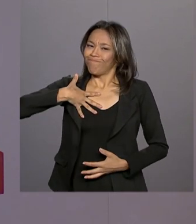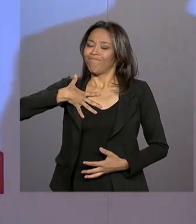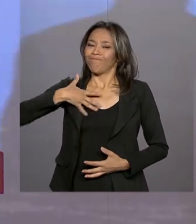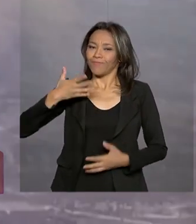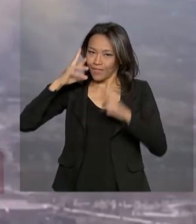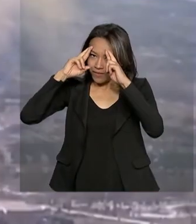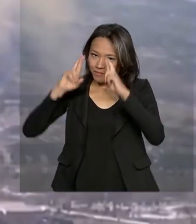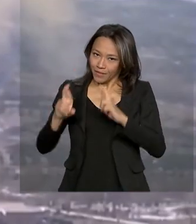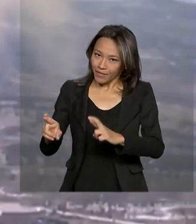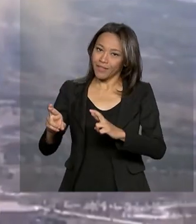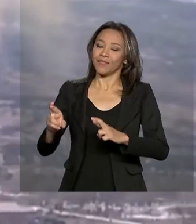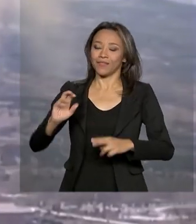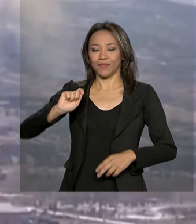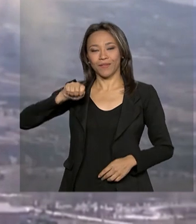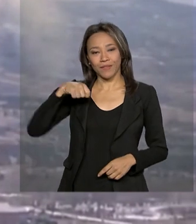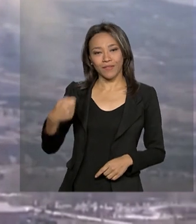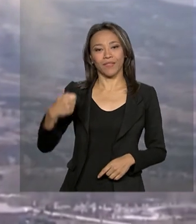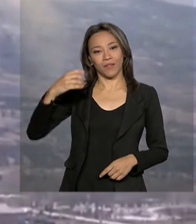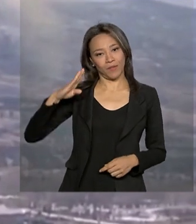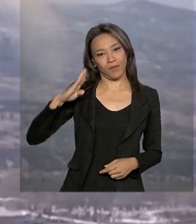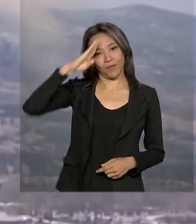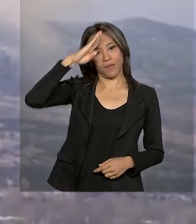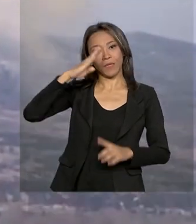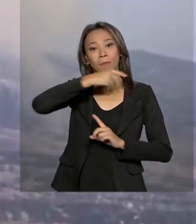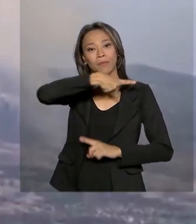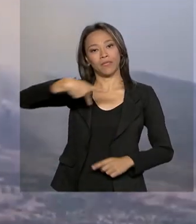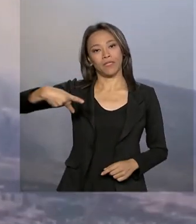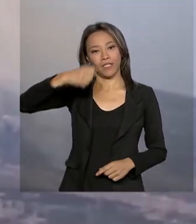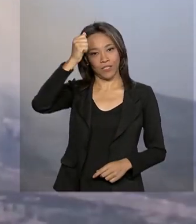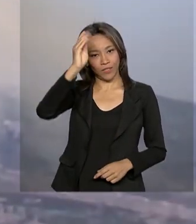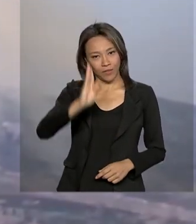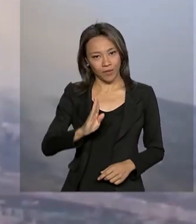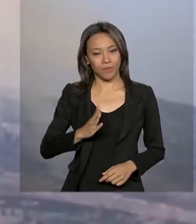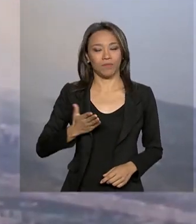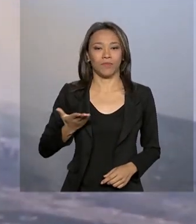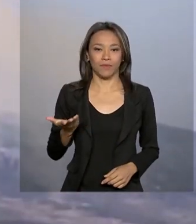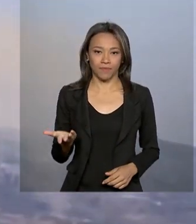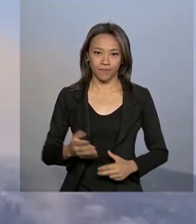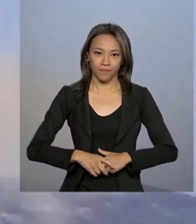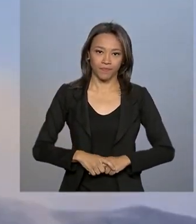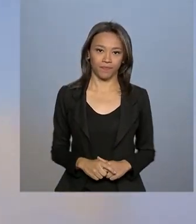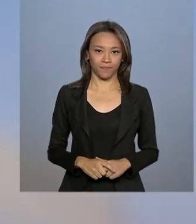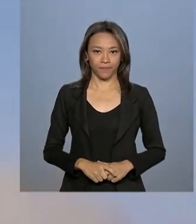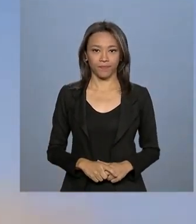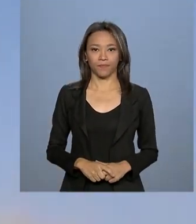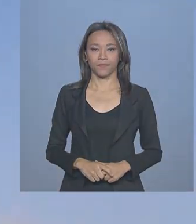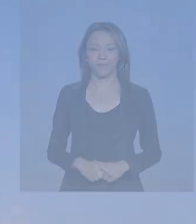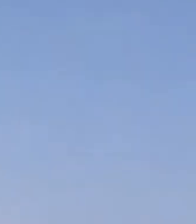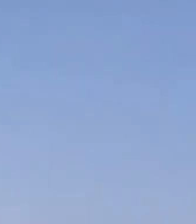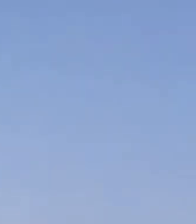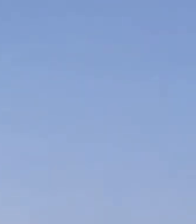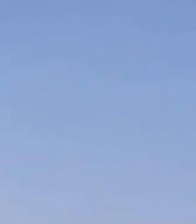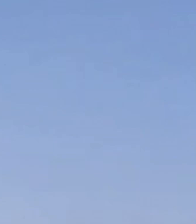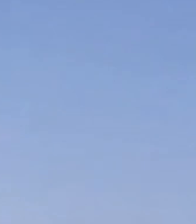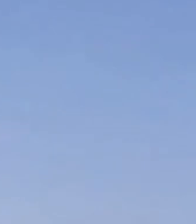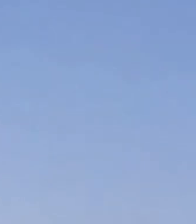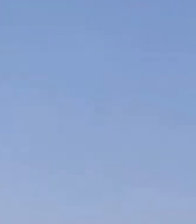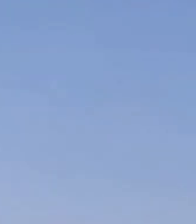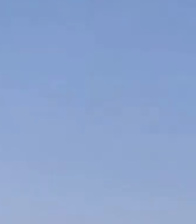consideração. Jair Bolsonaro, presidente da República Federativa do Brasil. Jair Bolsonaro,